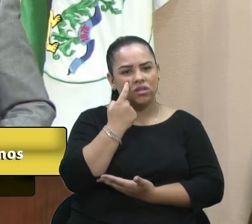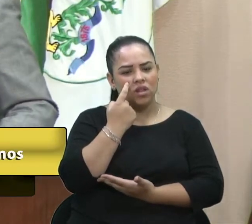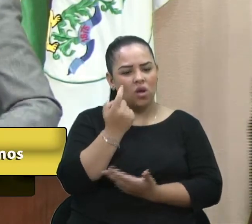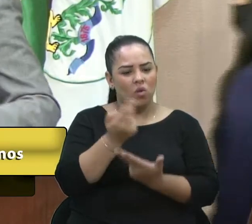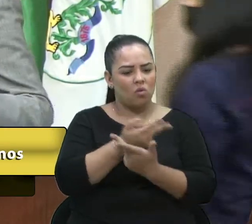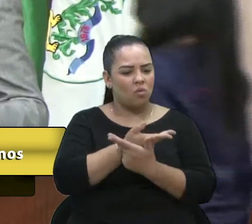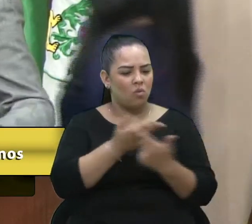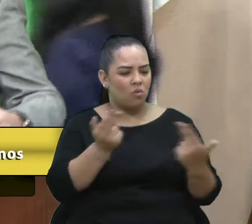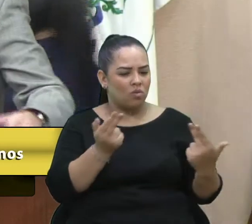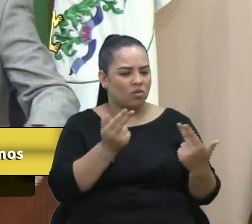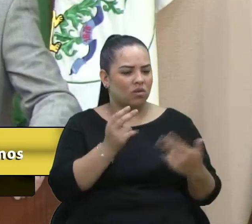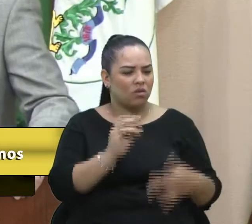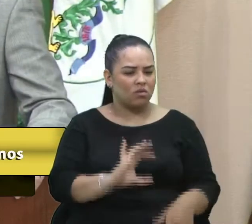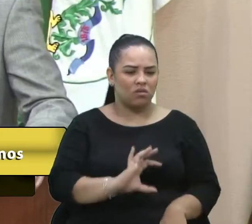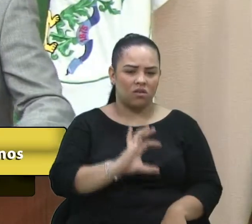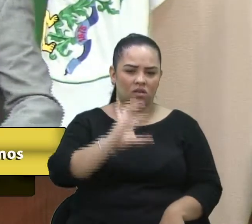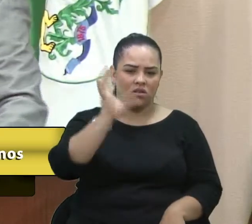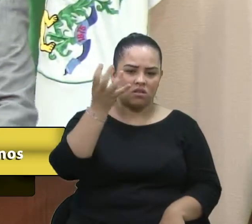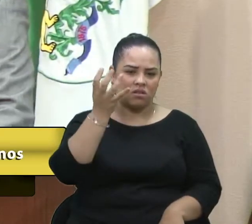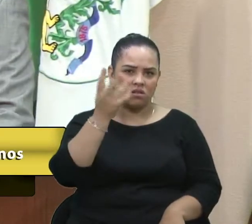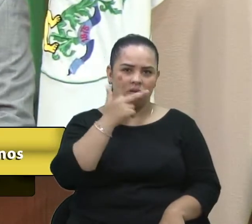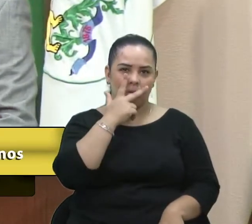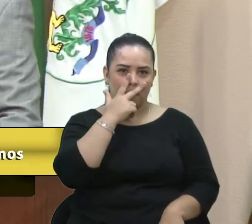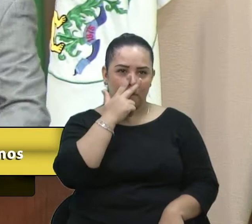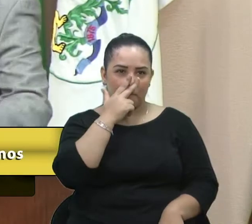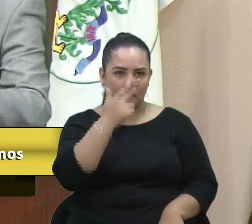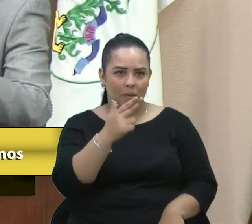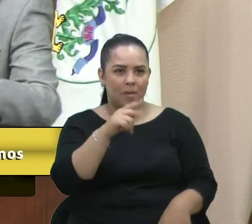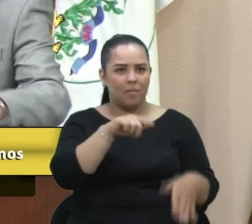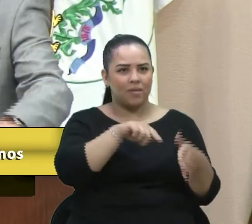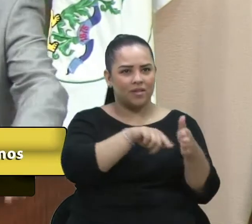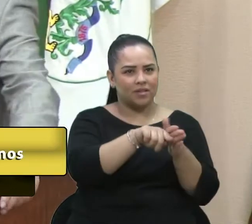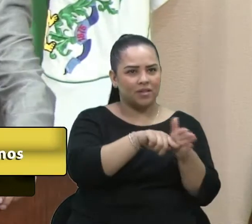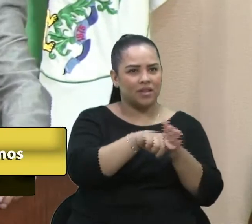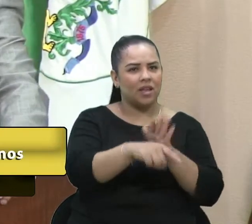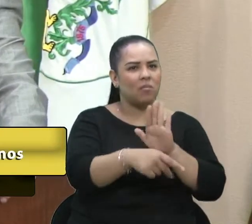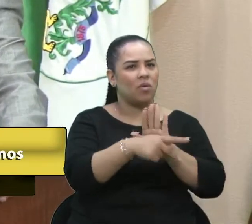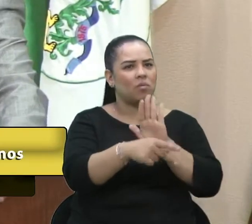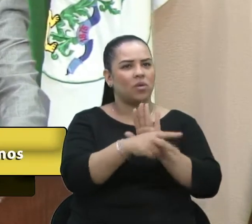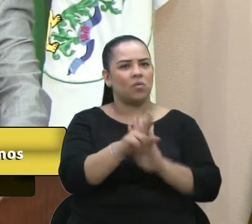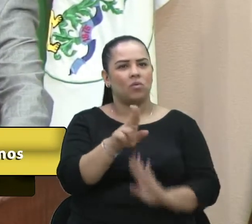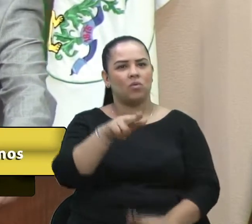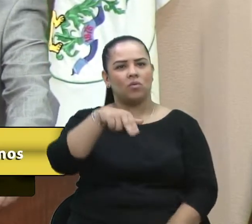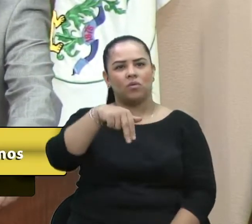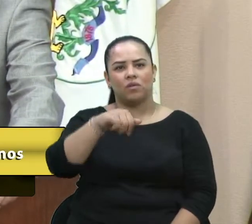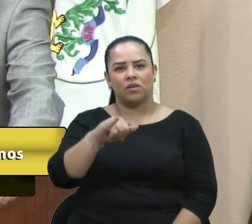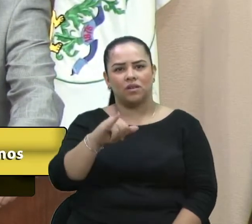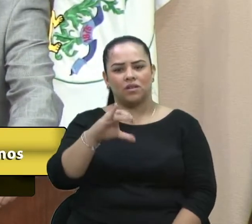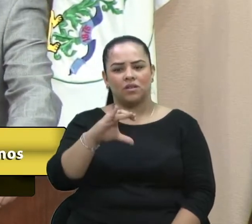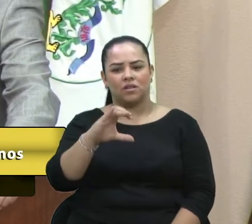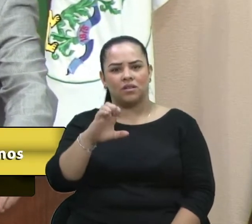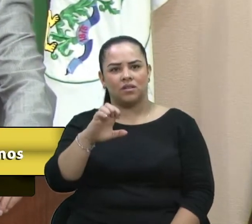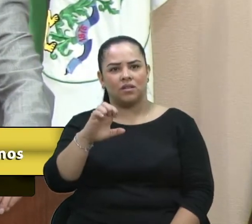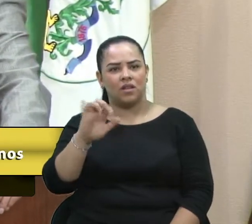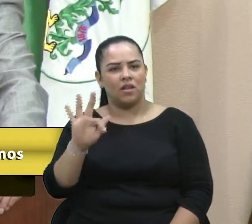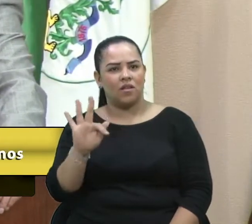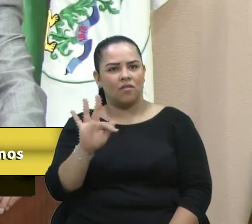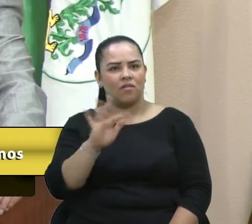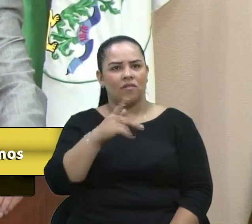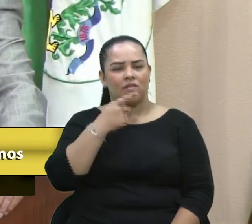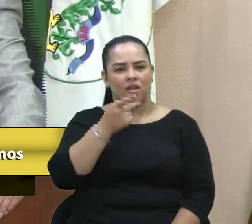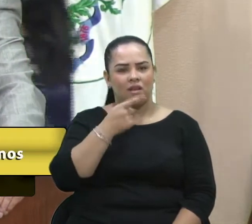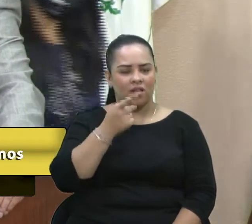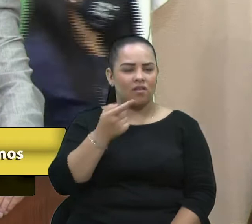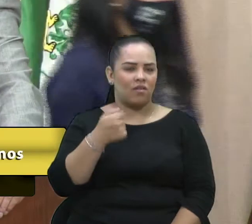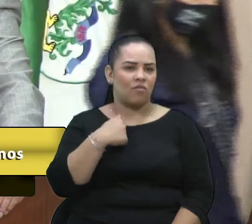acontecem como pesquisa, até a própria Unicef fala, e eu quero mostrar aqui para vocês no vídeo também, as